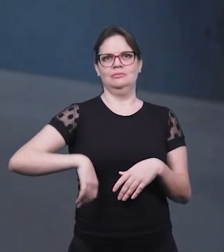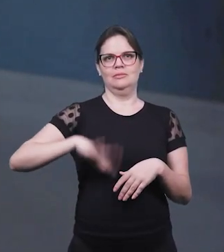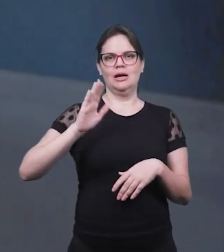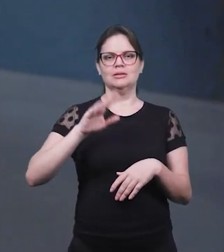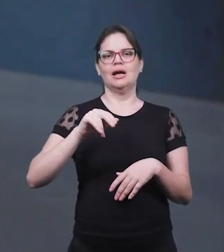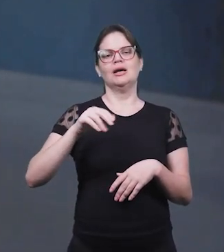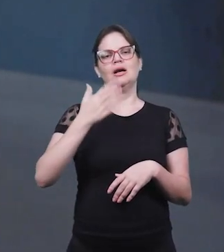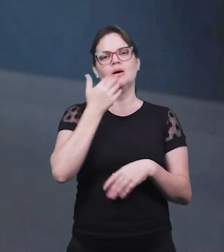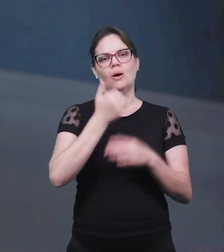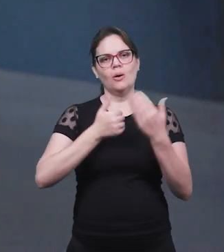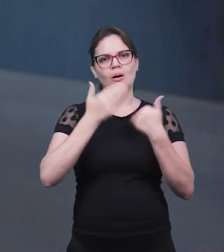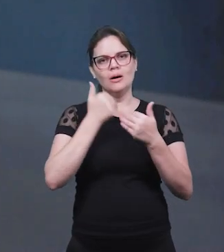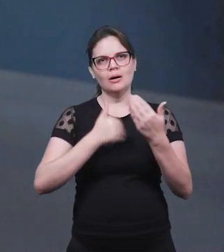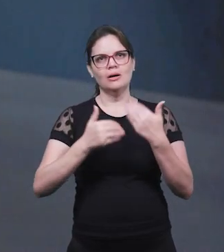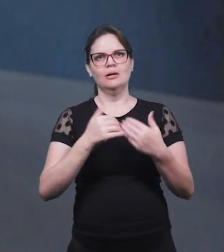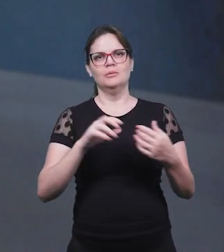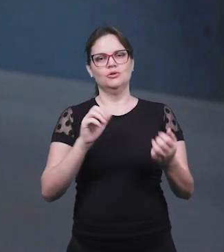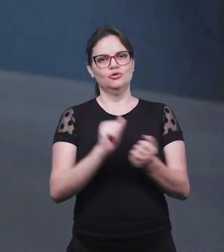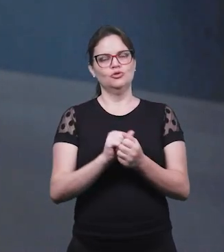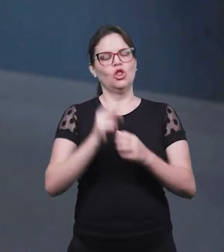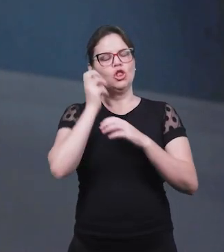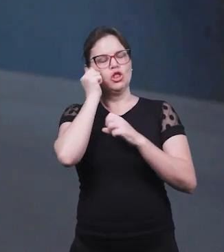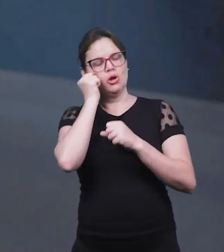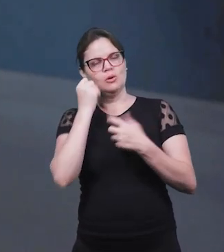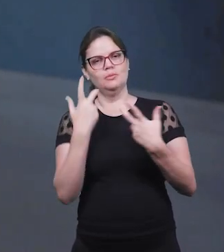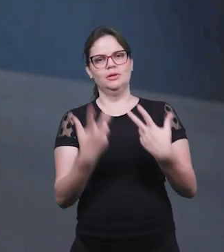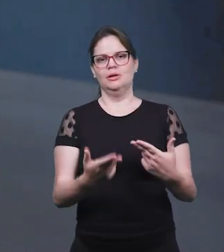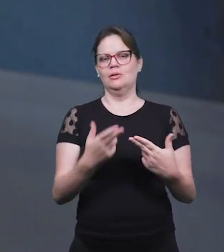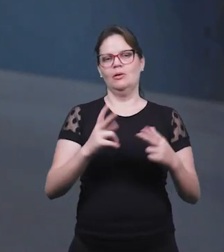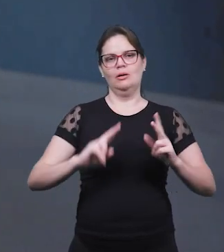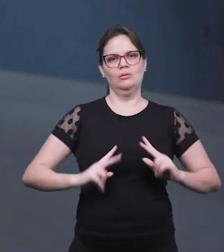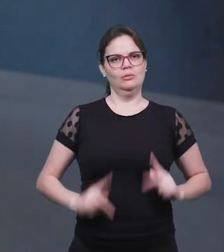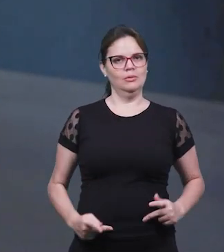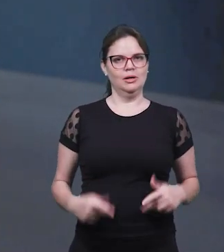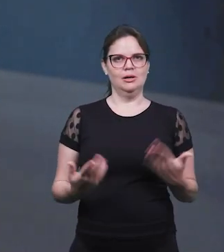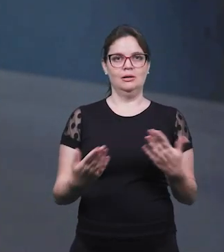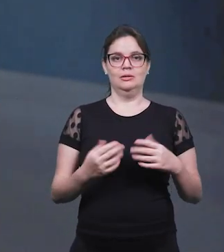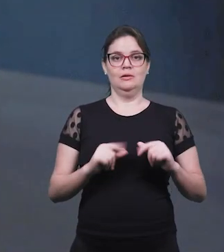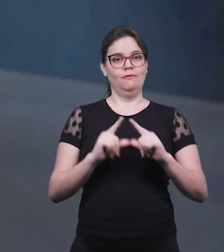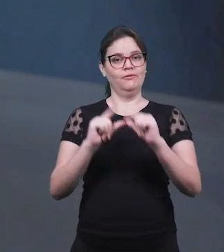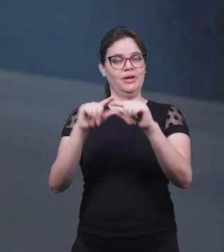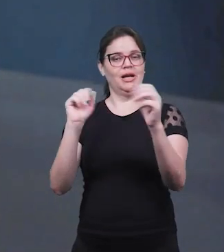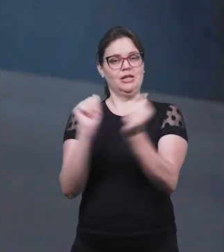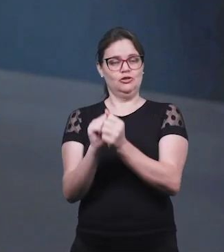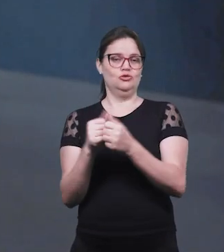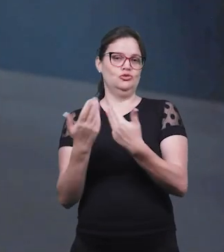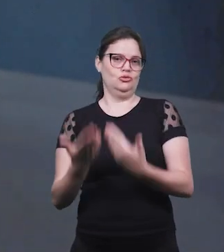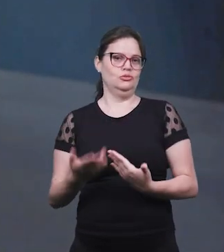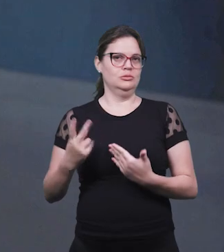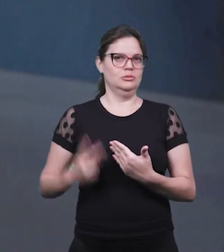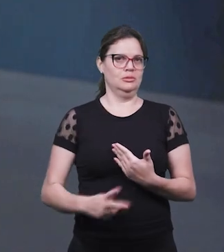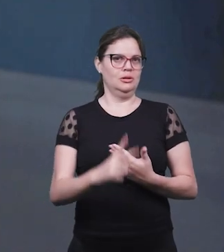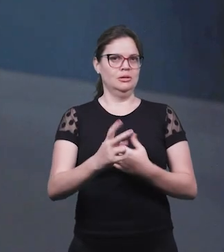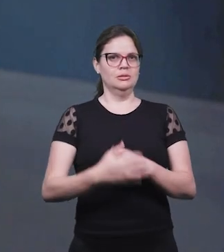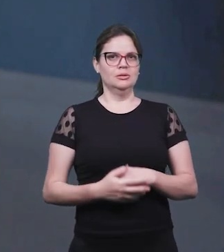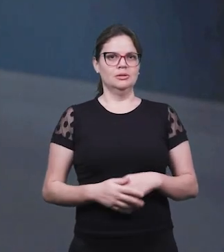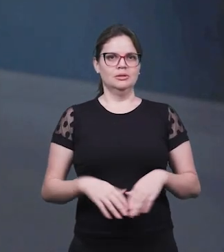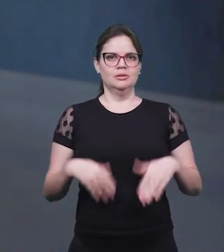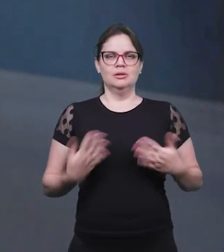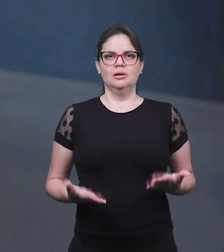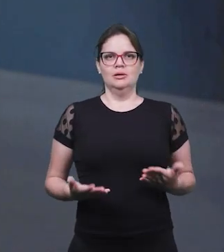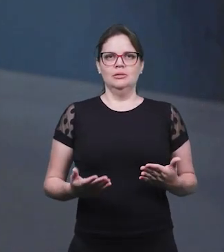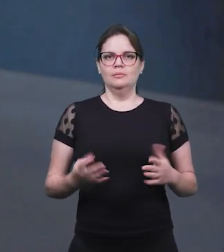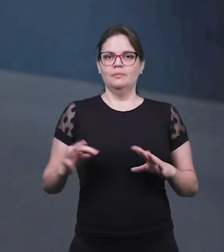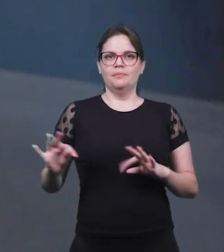de refeições, ele dorme no mesmo ambiente que o dono, ele viaja com o dono. Então, ele está inerente